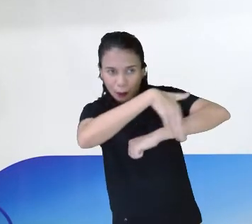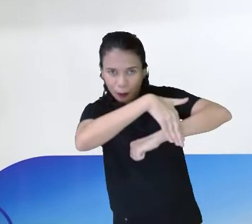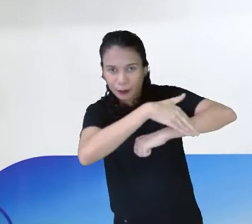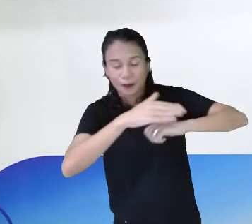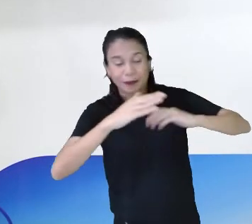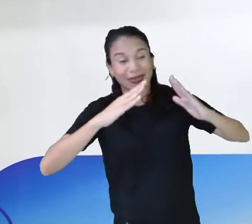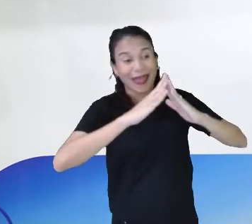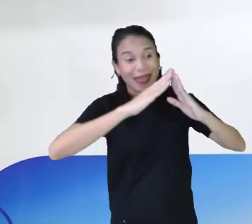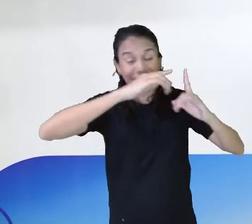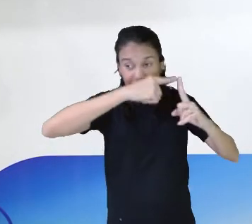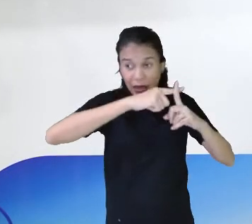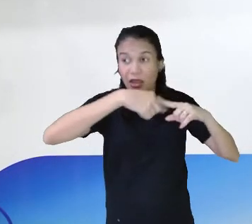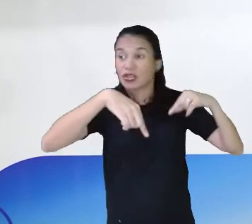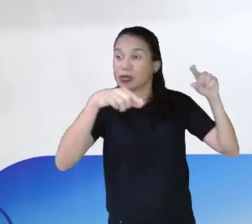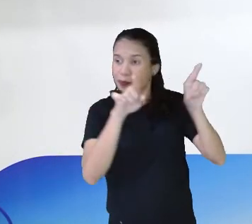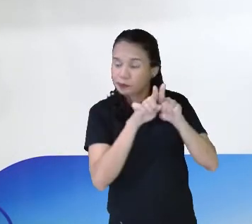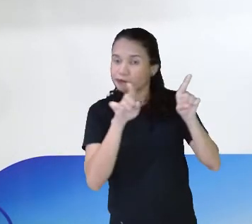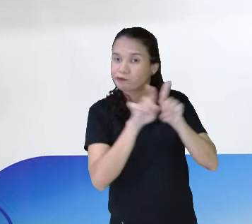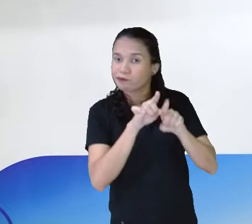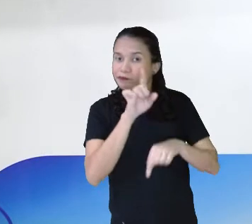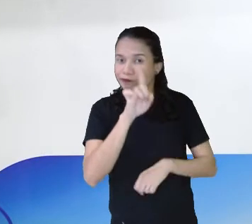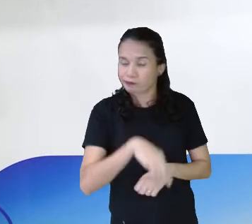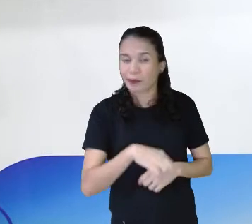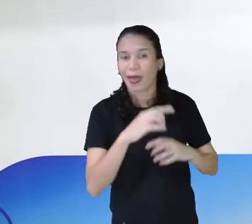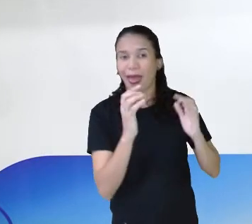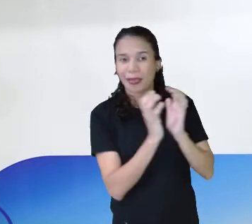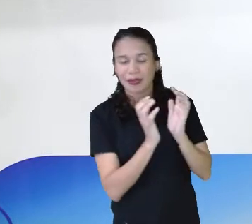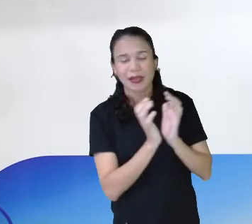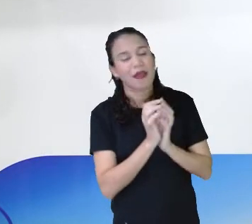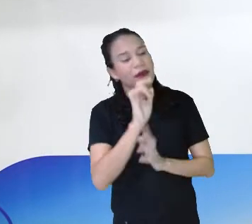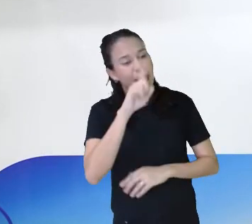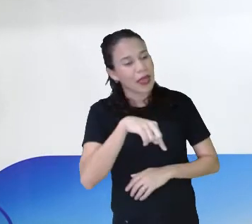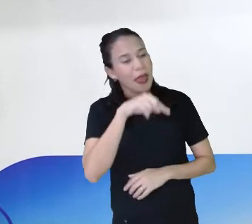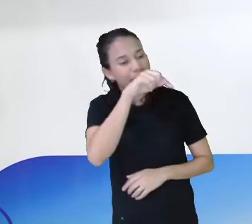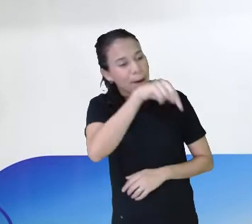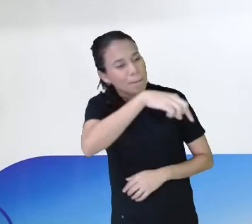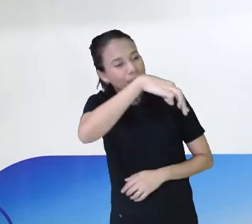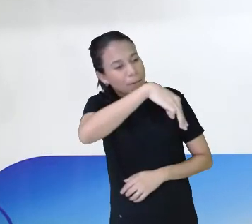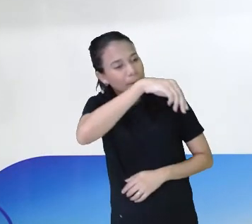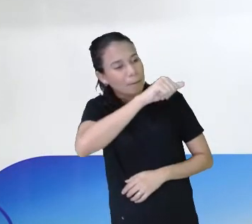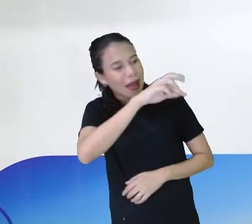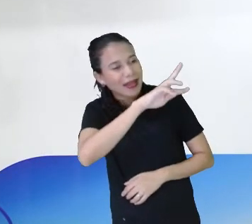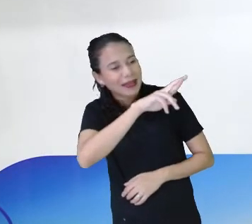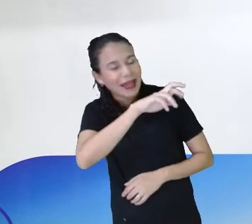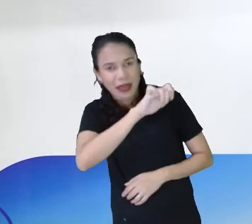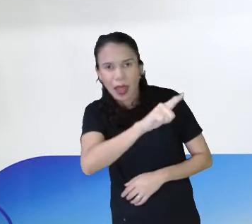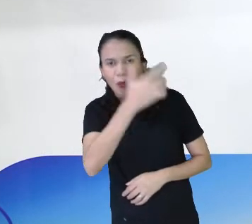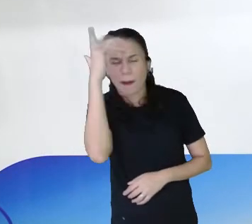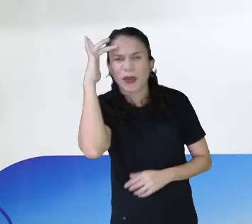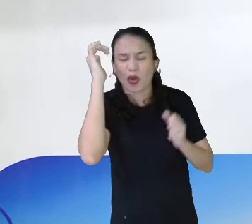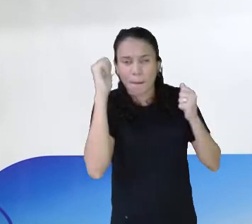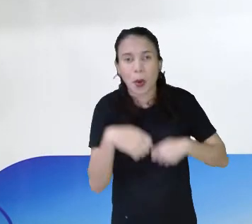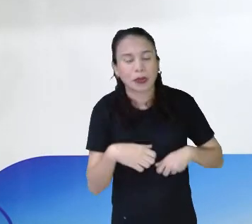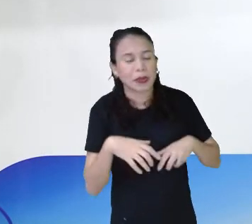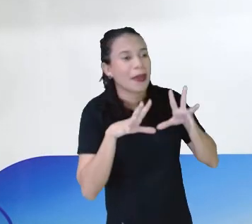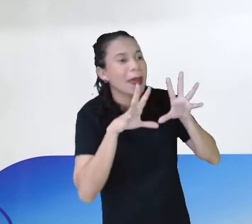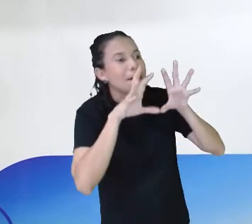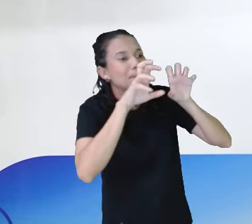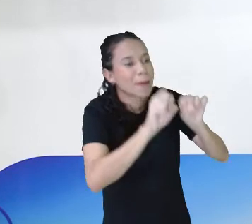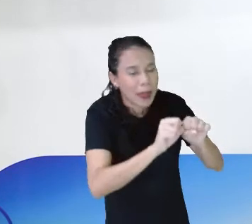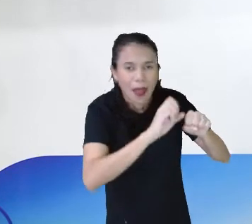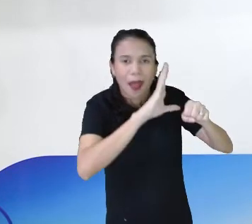Madre de Deus, que também fica no bairro do Recife e é um patrimônio material, uma igreja bastante antiga, fica